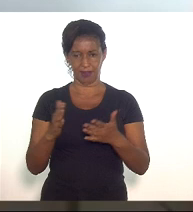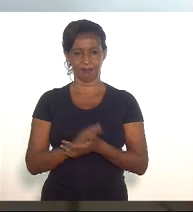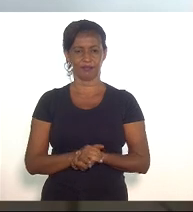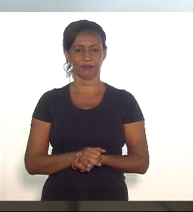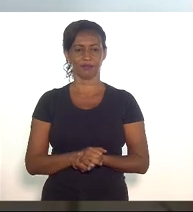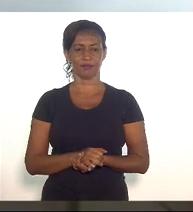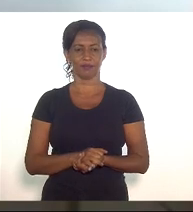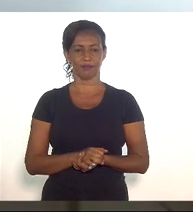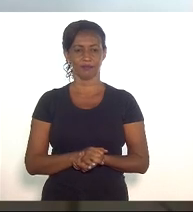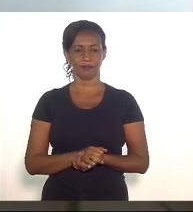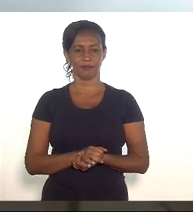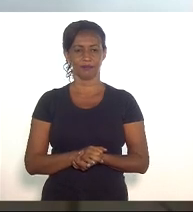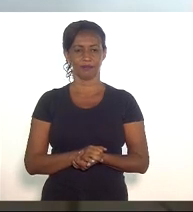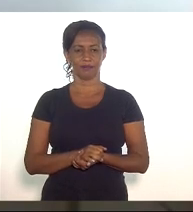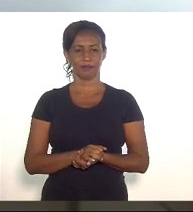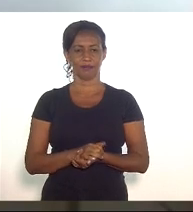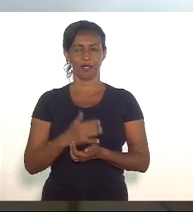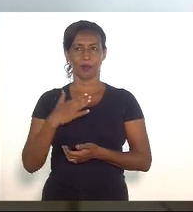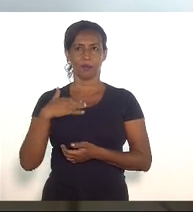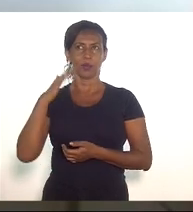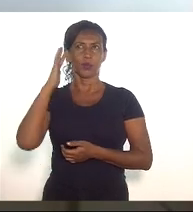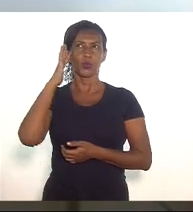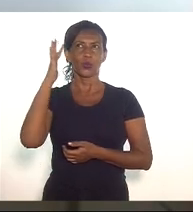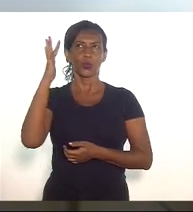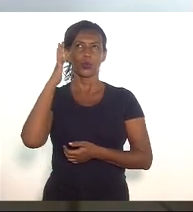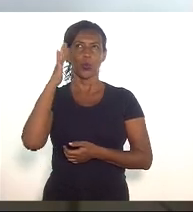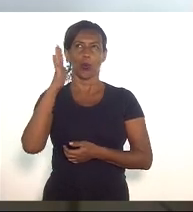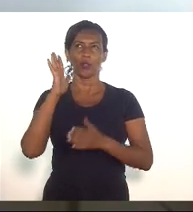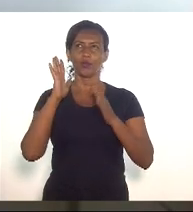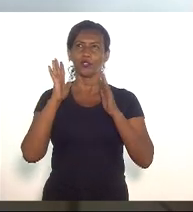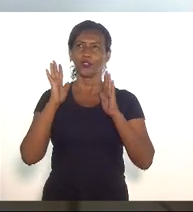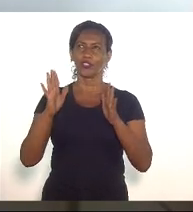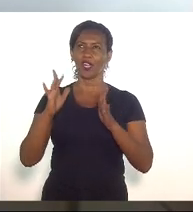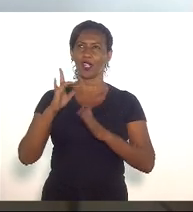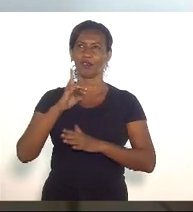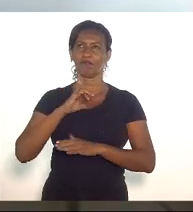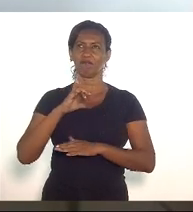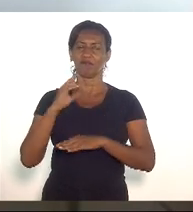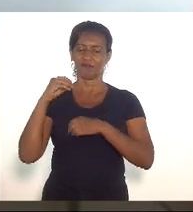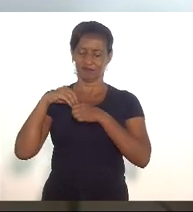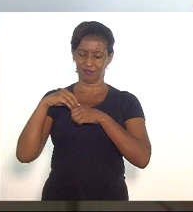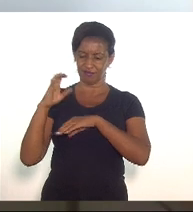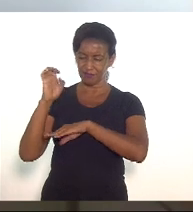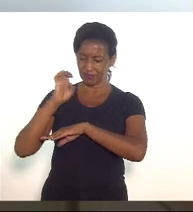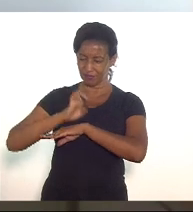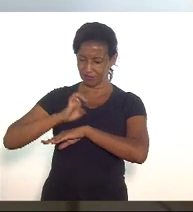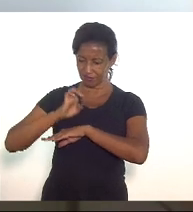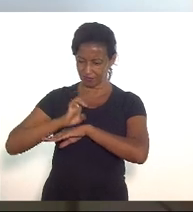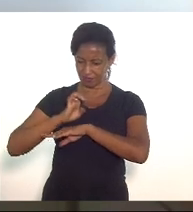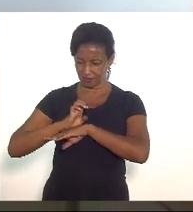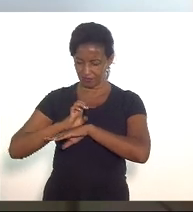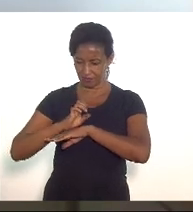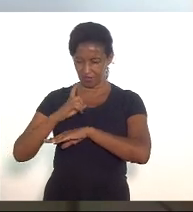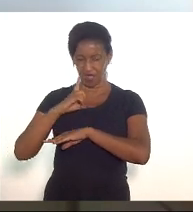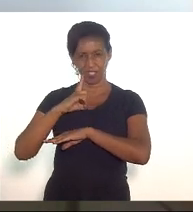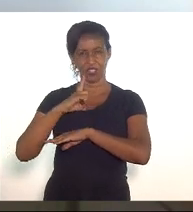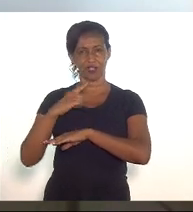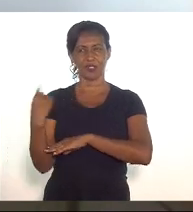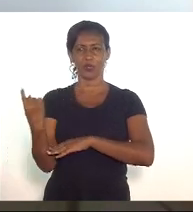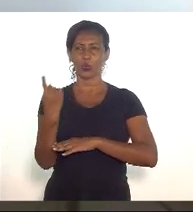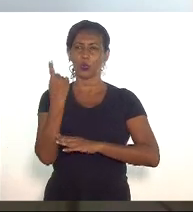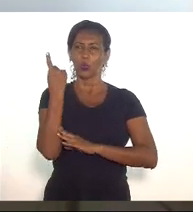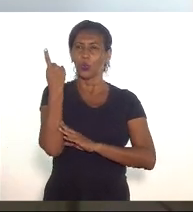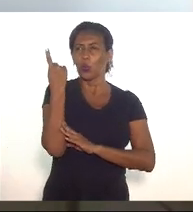vezes, que o maior sonho que eu sempre tive no Estado é que houvesse,